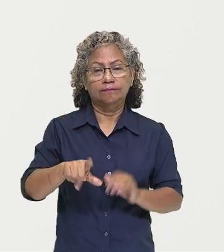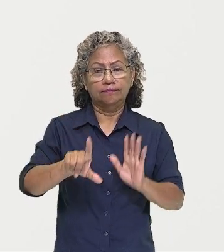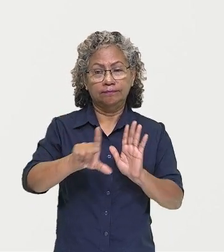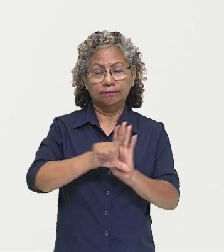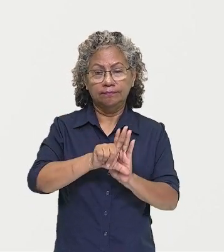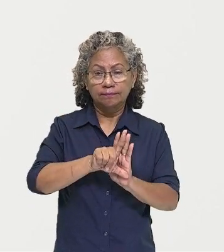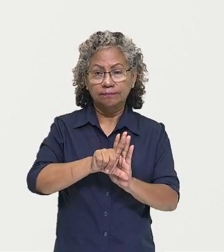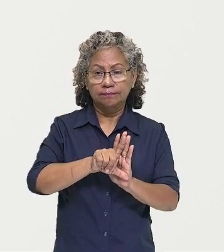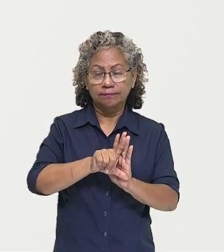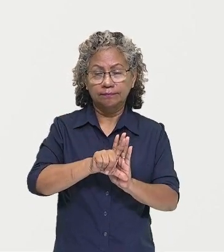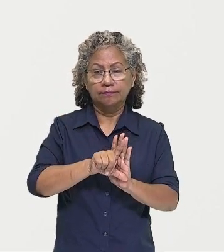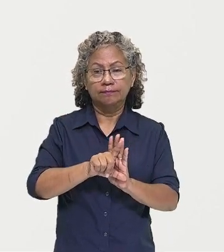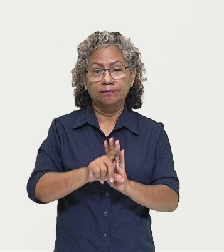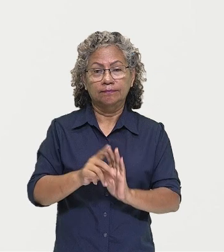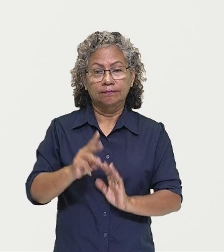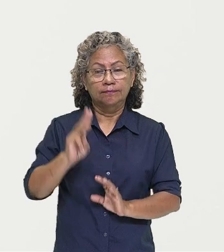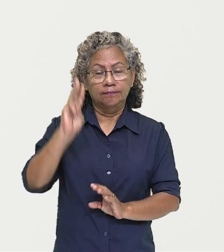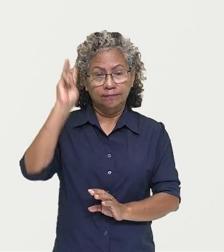aí, força